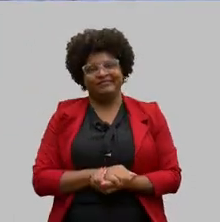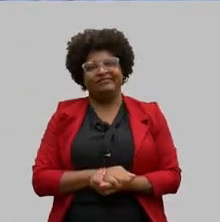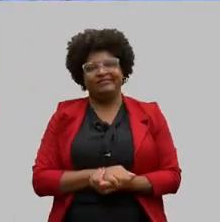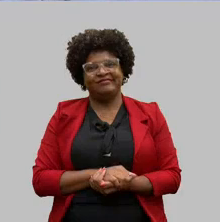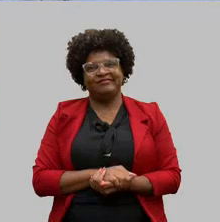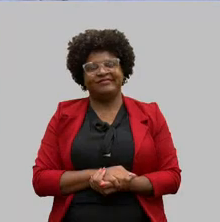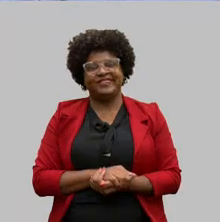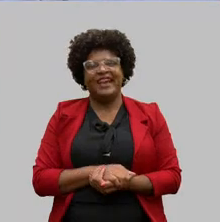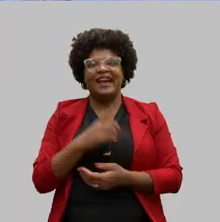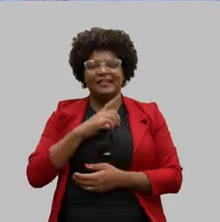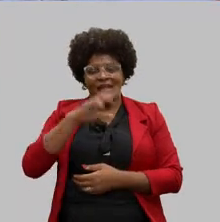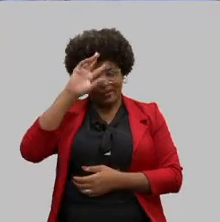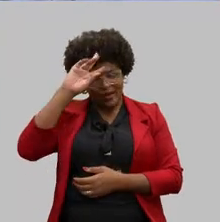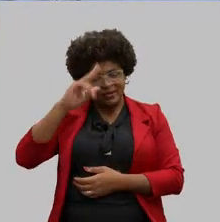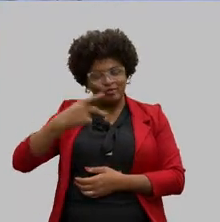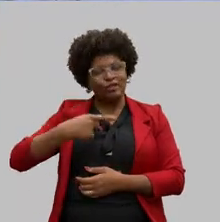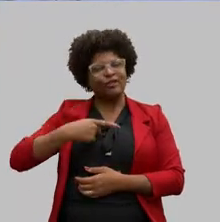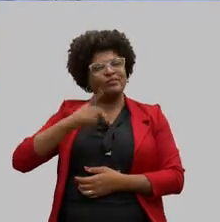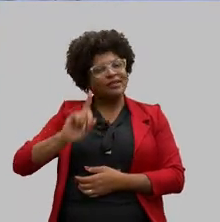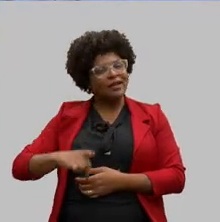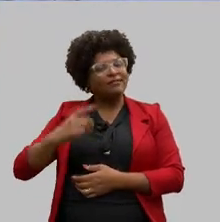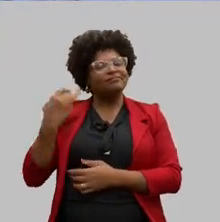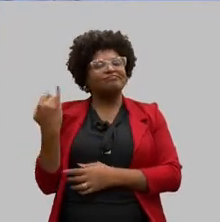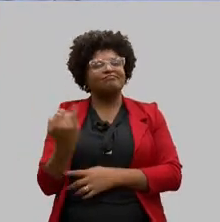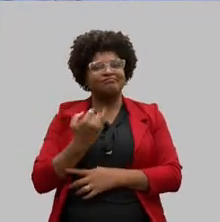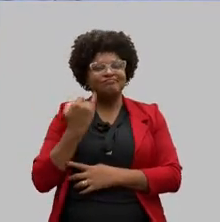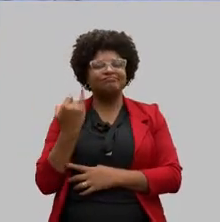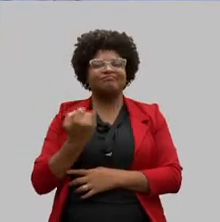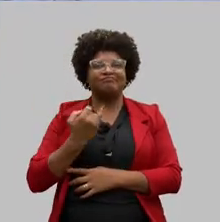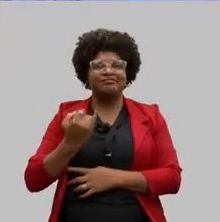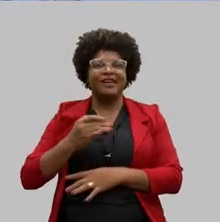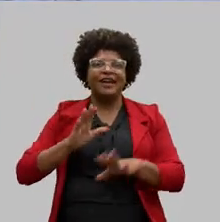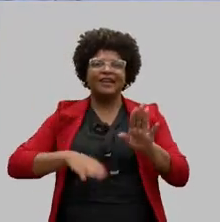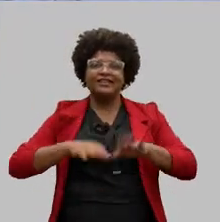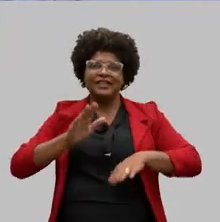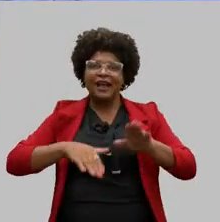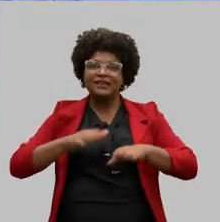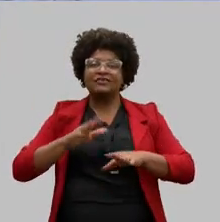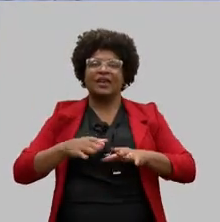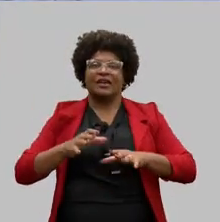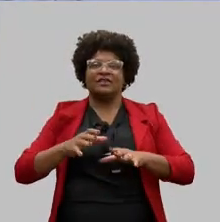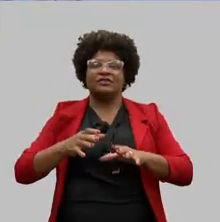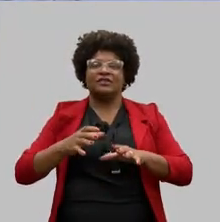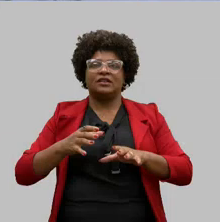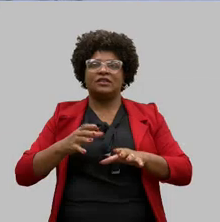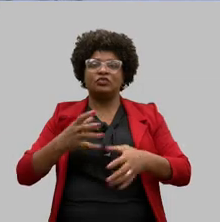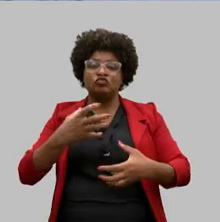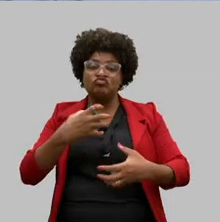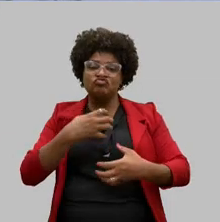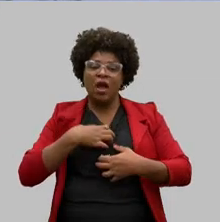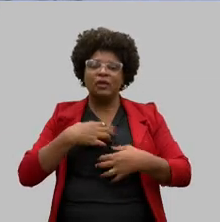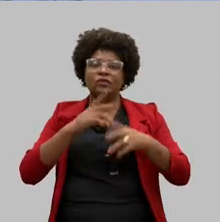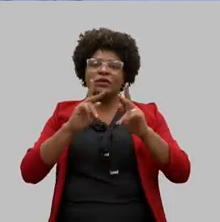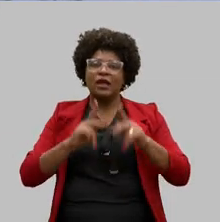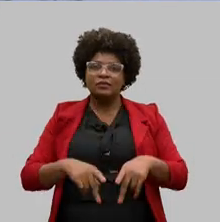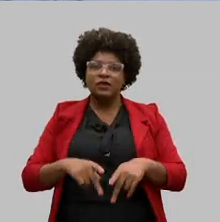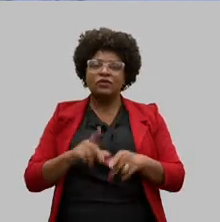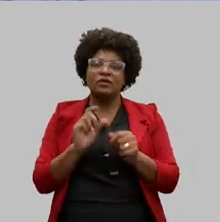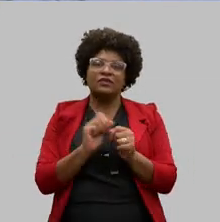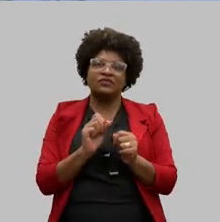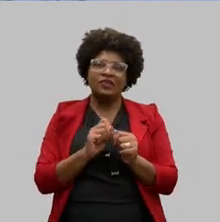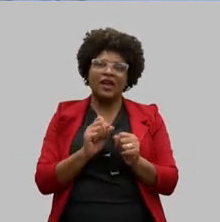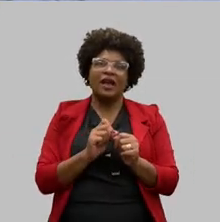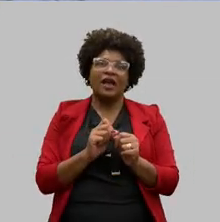que é fundamental e muitas vezes as condições que as pessoas são colocadas elas favorecem que essa